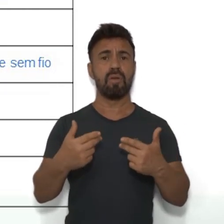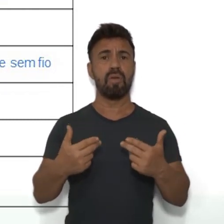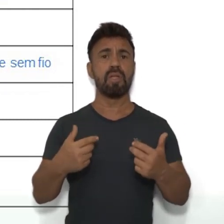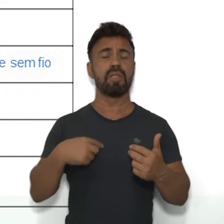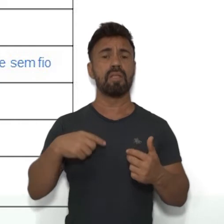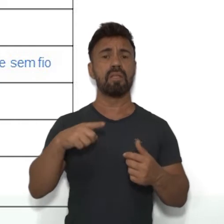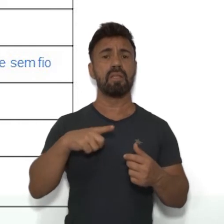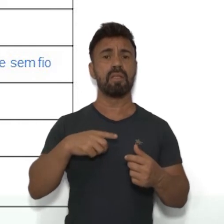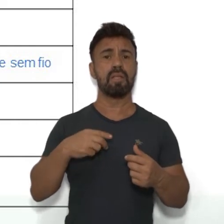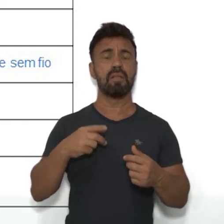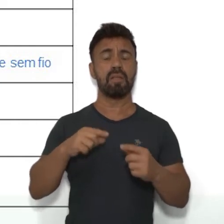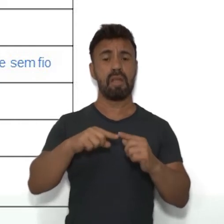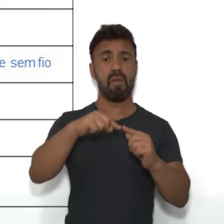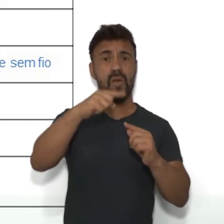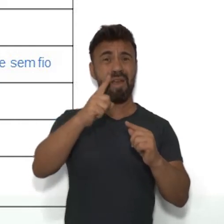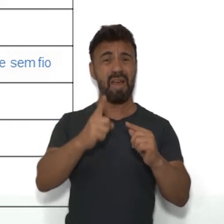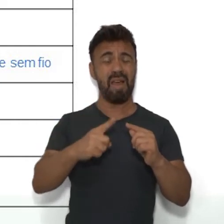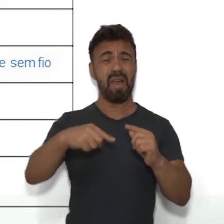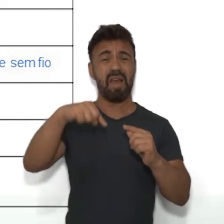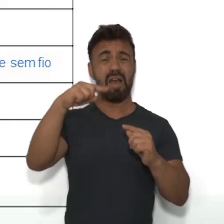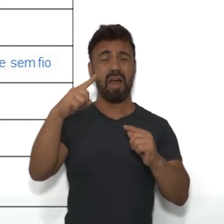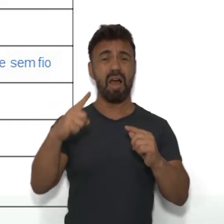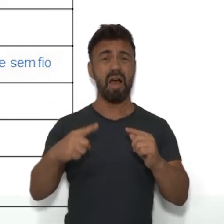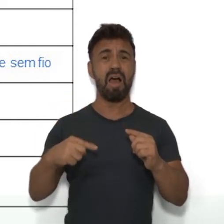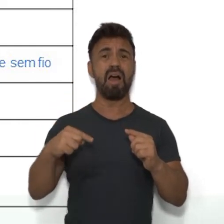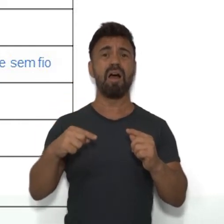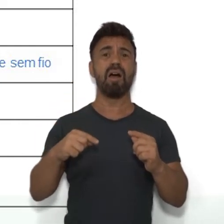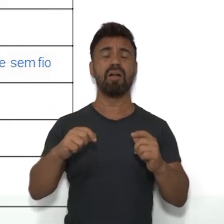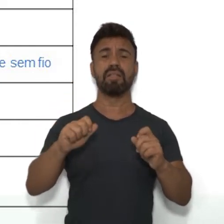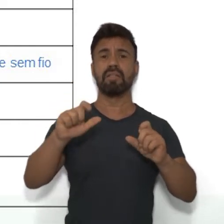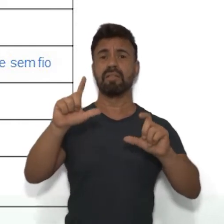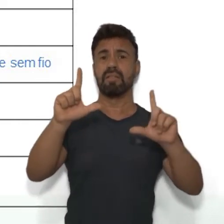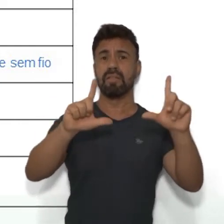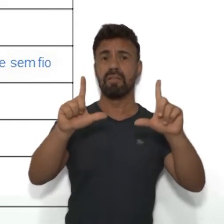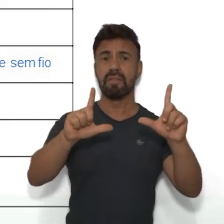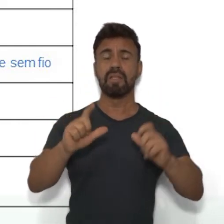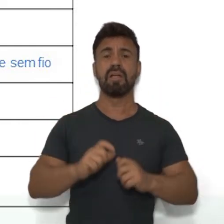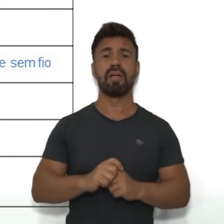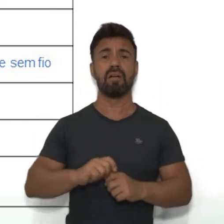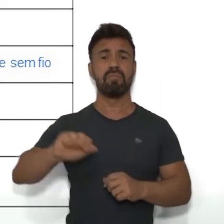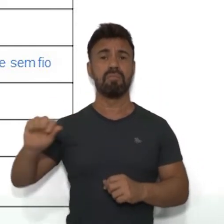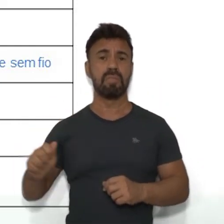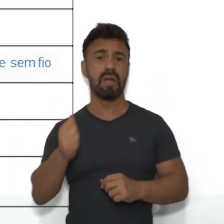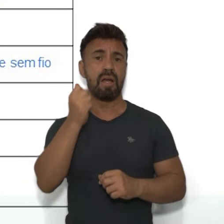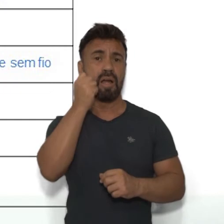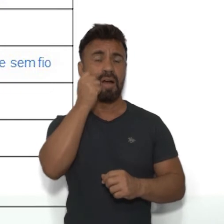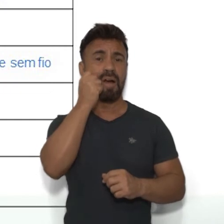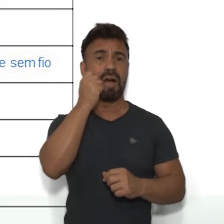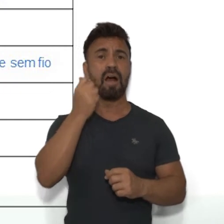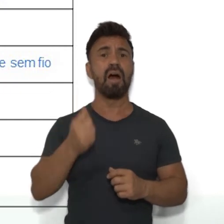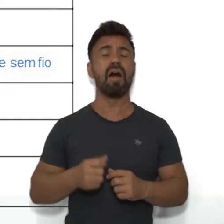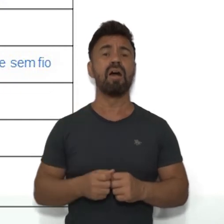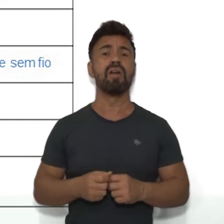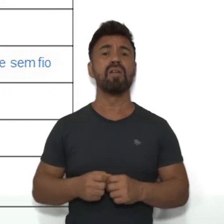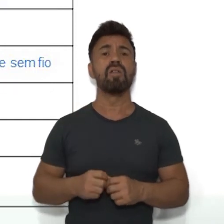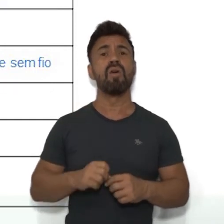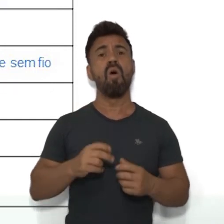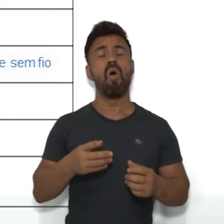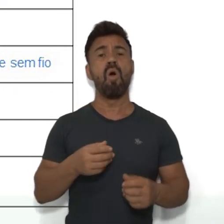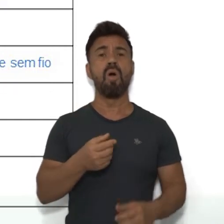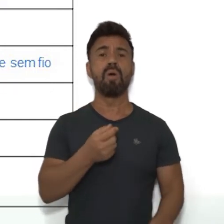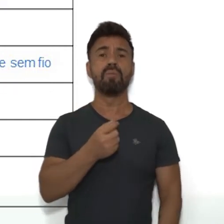de frequência muito altas é utilizada na TV aberta, rádio FM e microfone sem fio